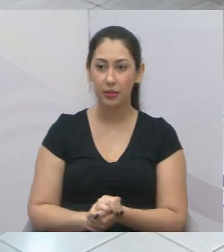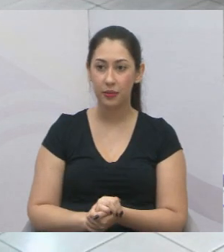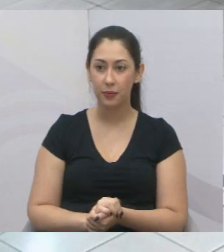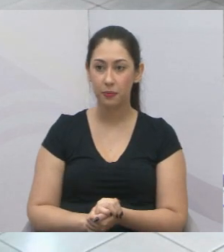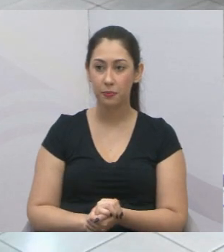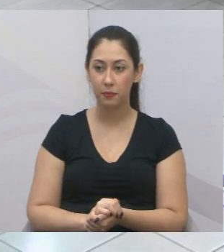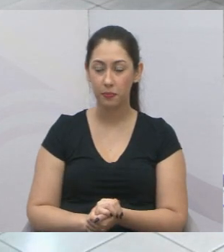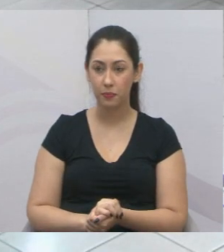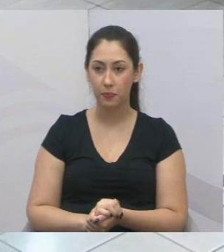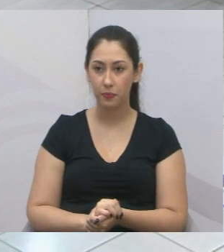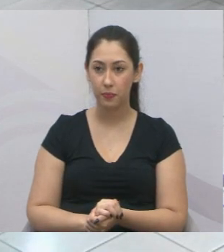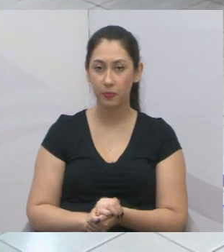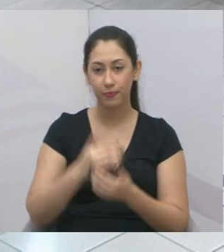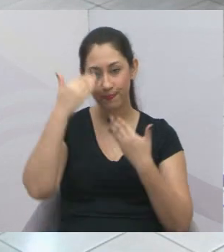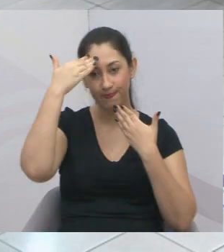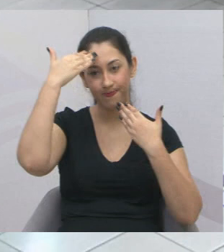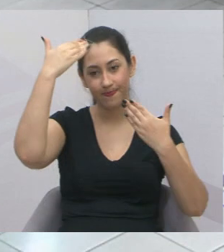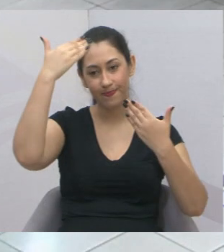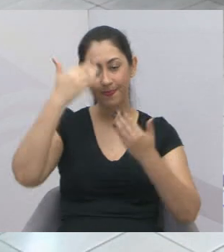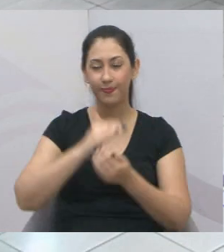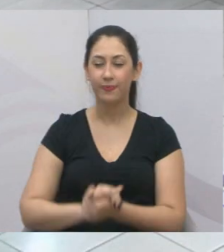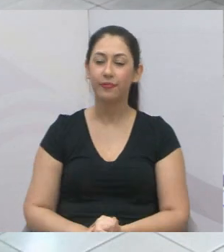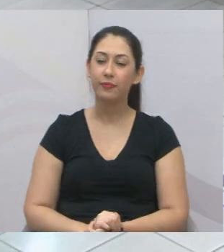Ok. Obrigada.